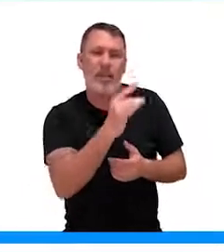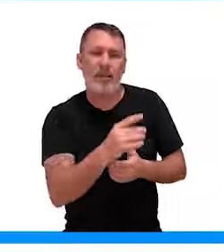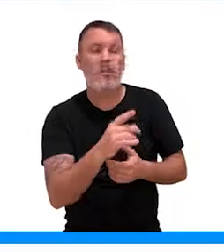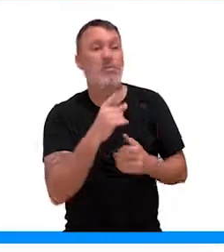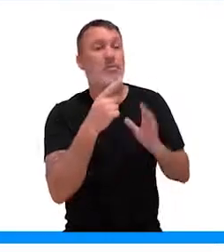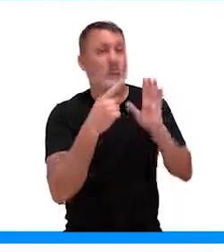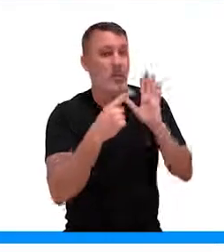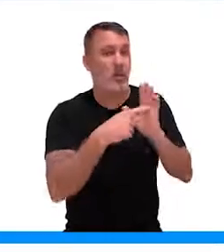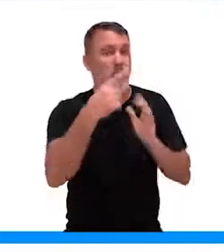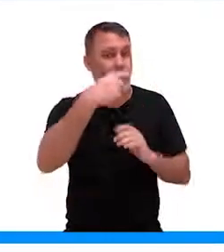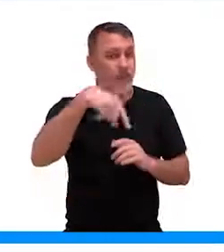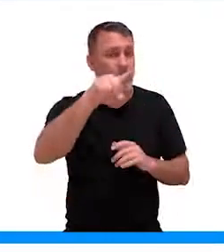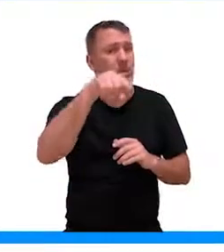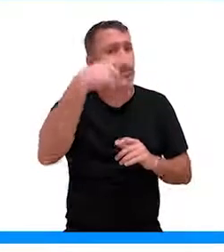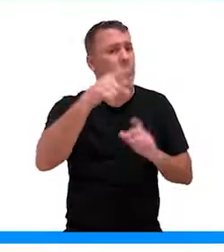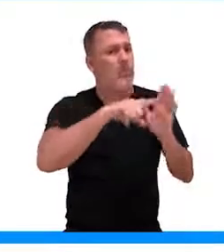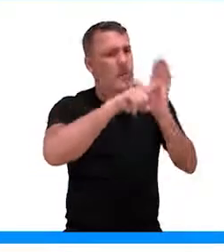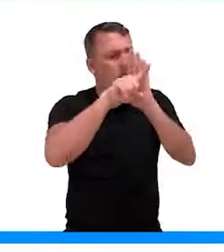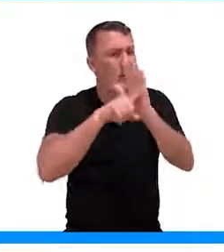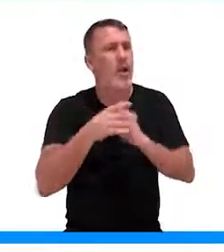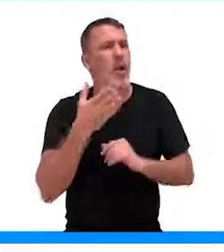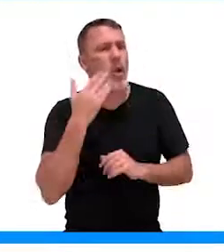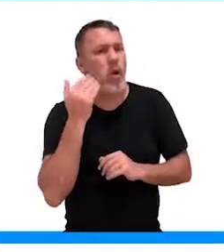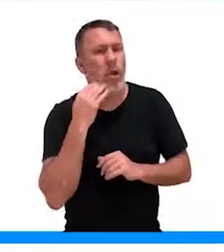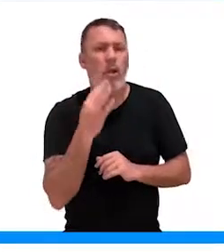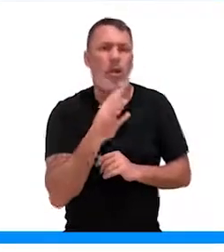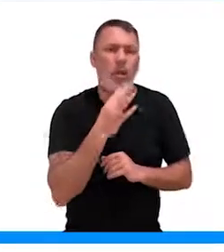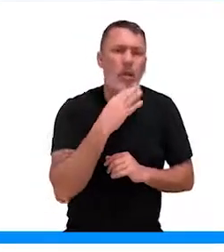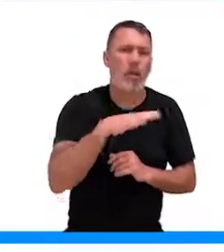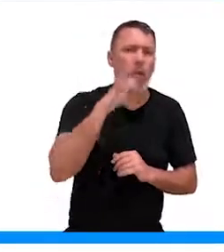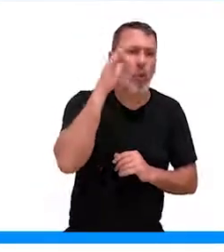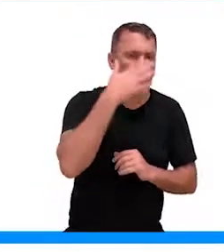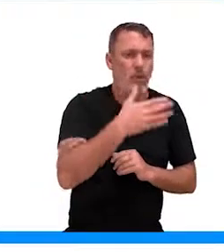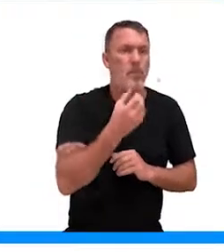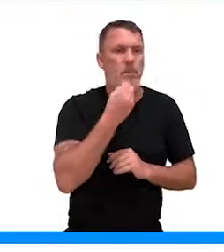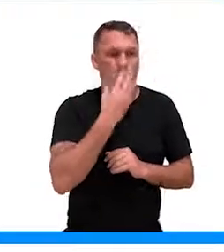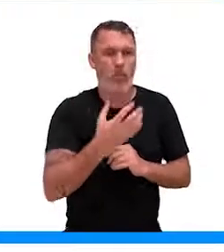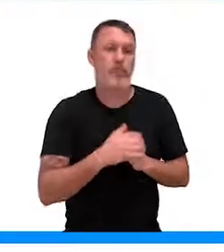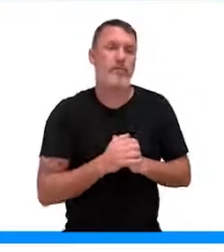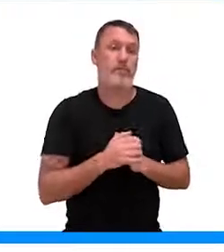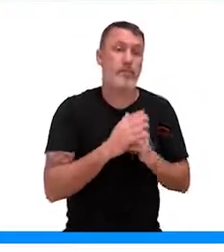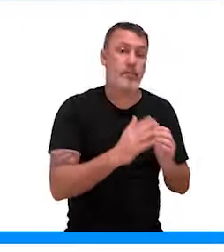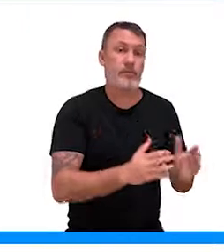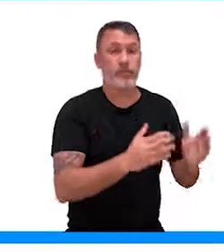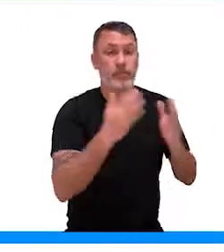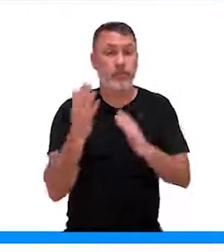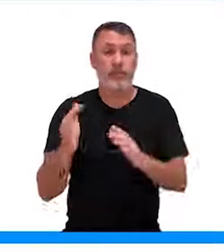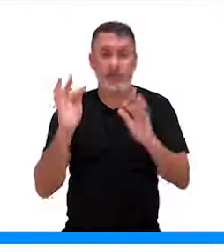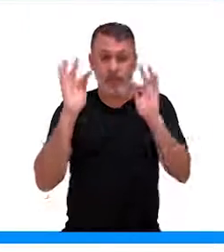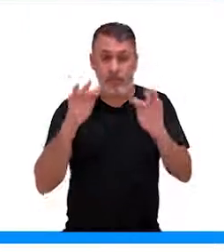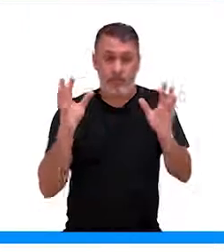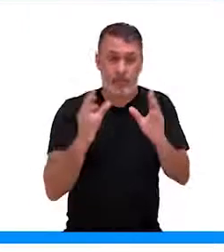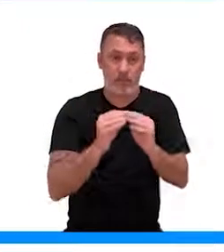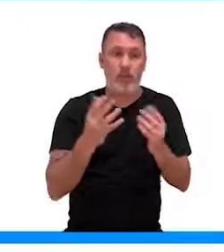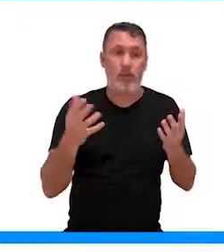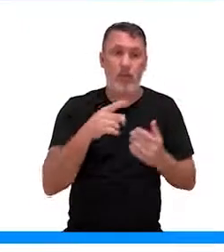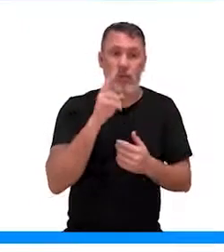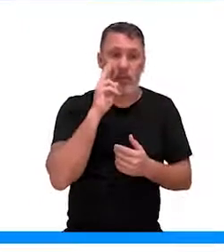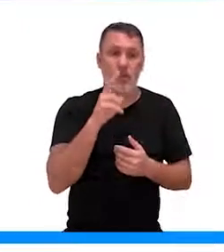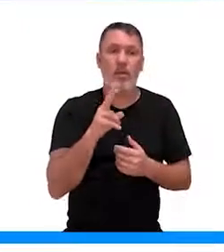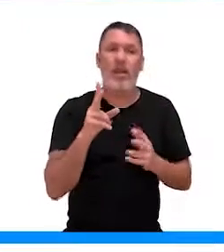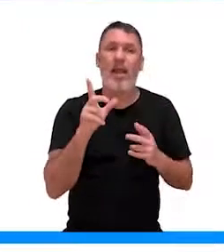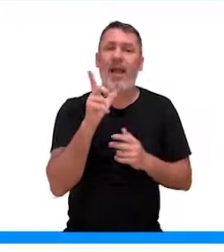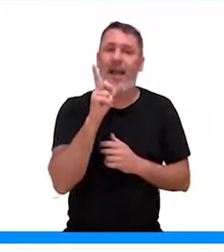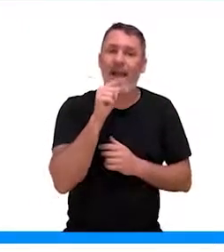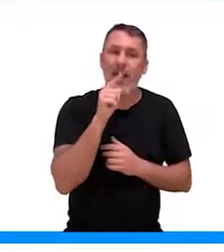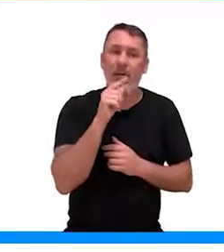indico, inclusive, que vocês pesquisem, sem terem busca e curiosidades, vale muito a pena. Para finalizar aqui essa parte, vamos falar